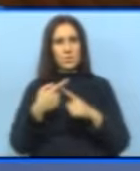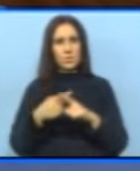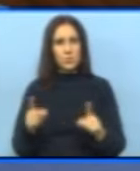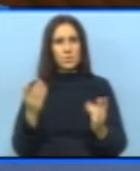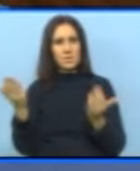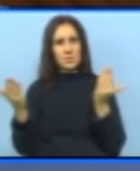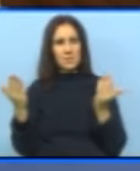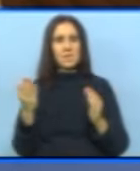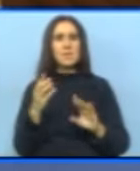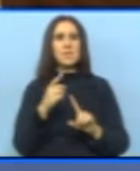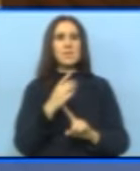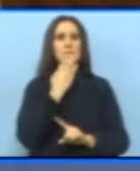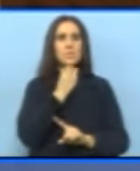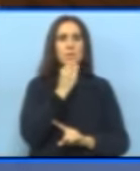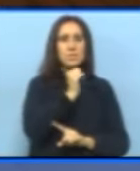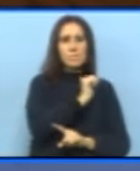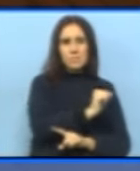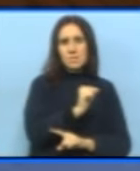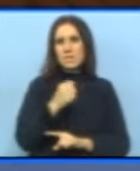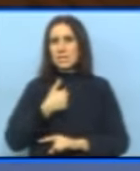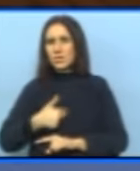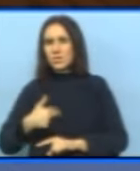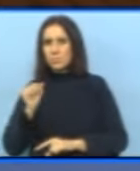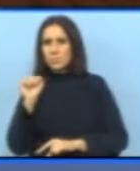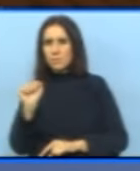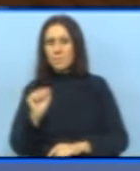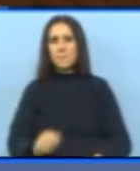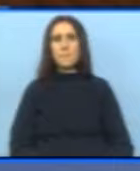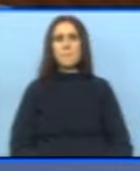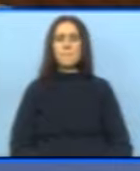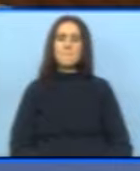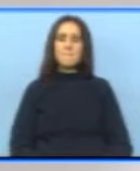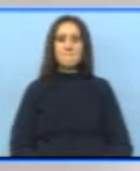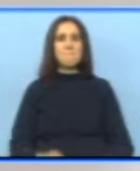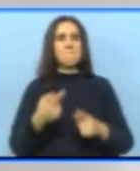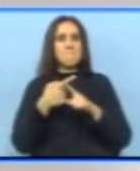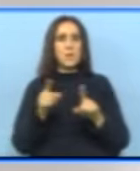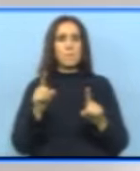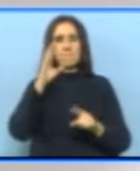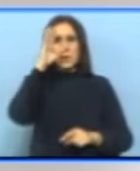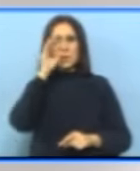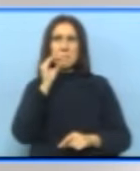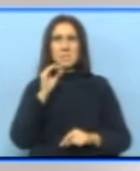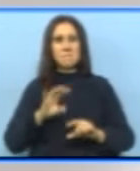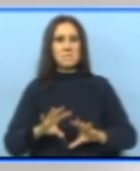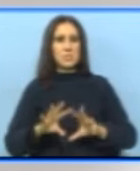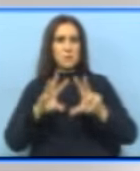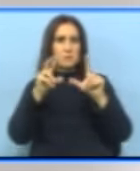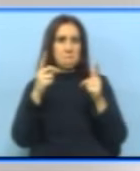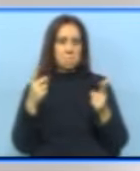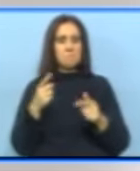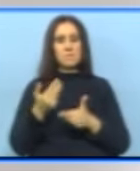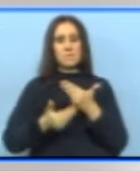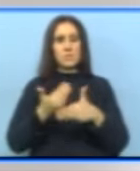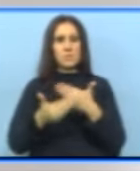cristianismo? Não sei se é grande diferença, mas eu acho que é, acima de tudo, um crescimento. Tudo isto, há aqui há um